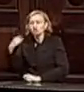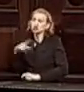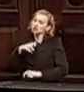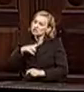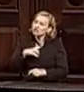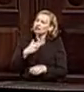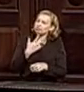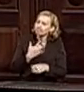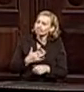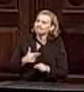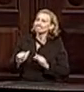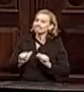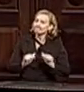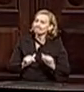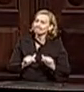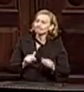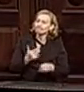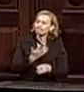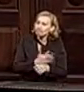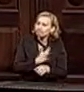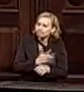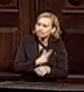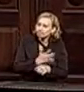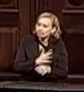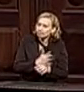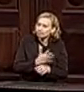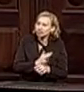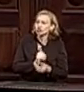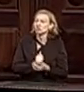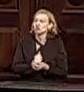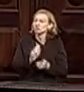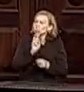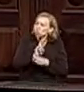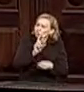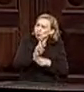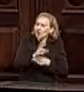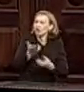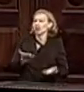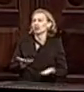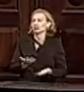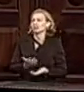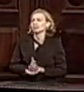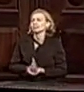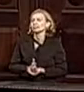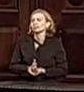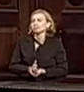câncer corre contra o tempo quando se pensa